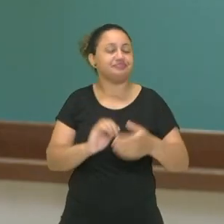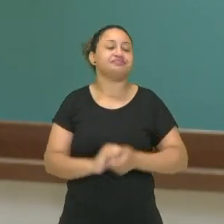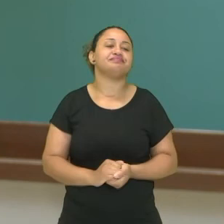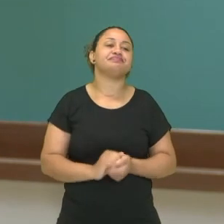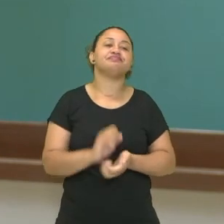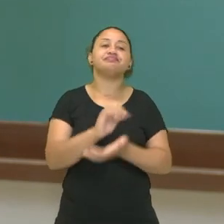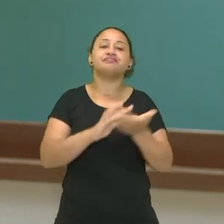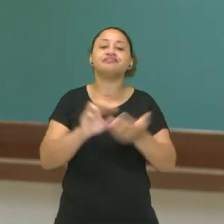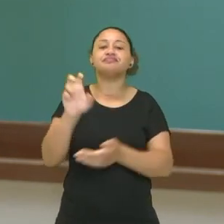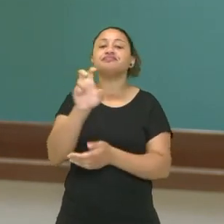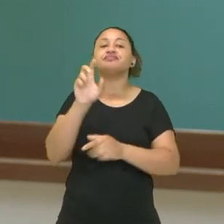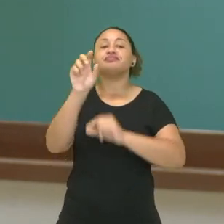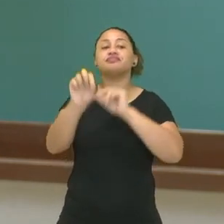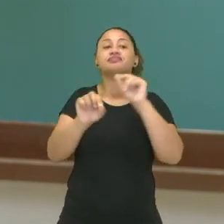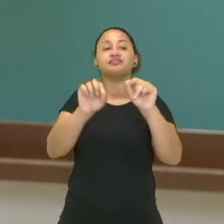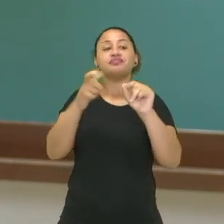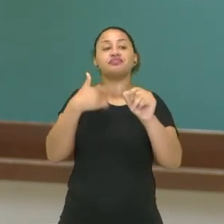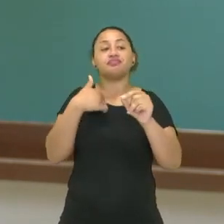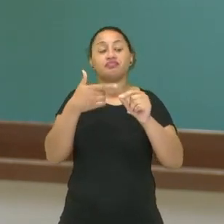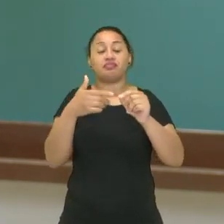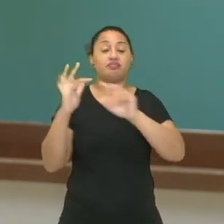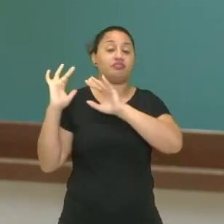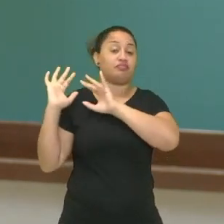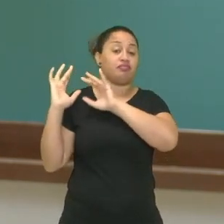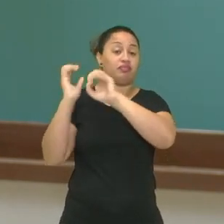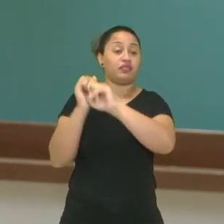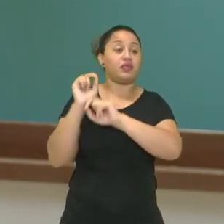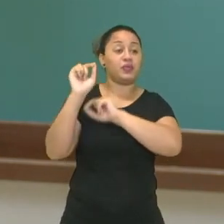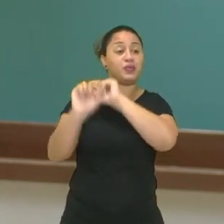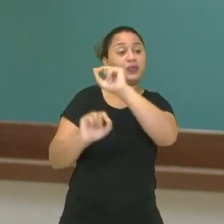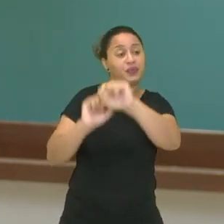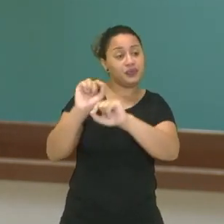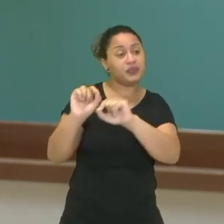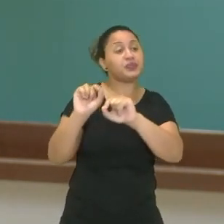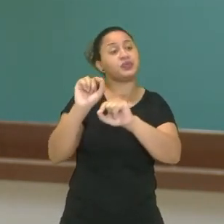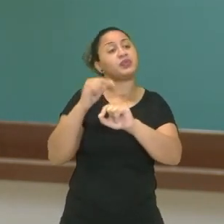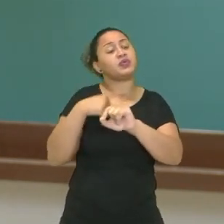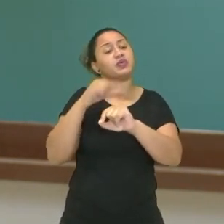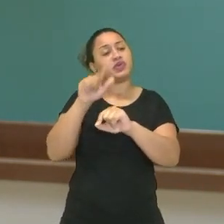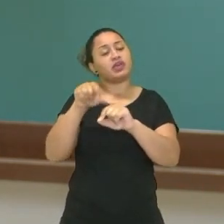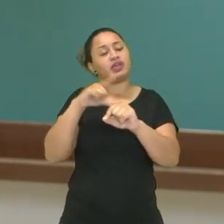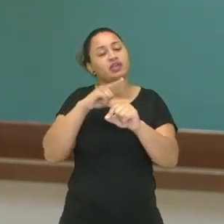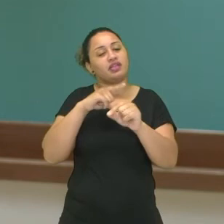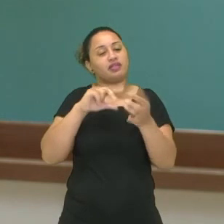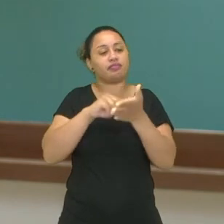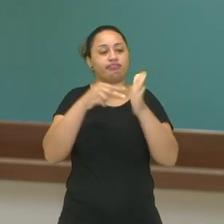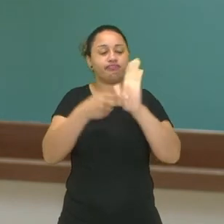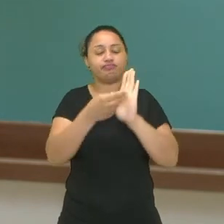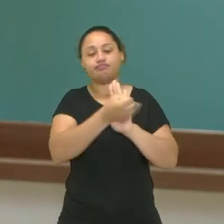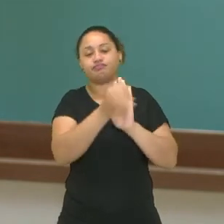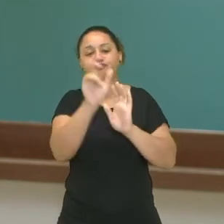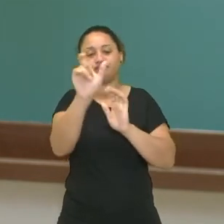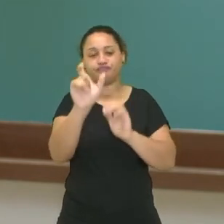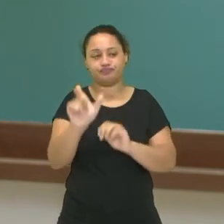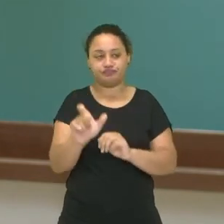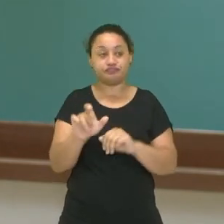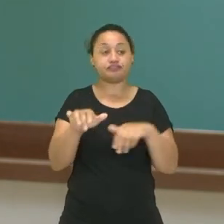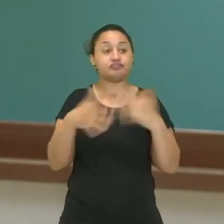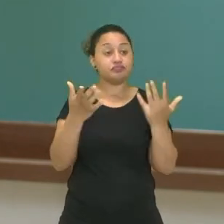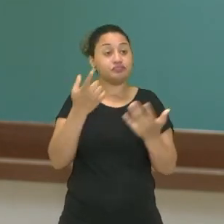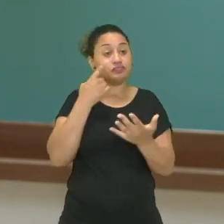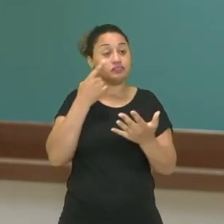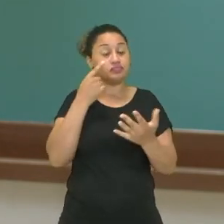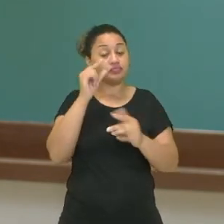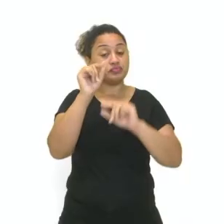atividade 5, nós retomamos a questão do efeito de sentido de algumas palavras. Então, vamos ver